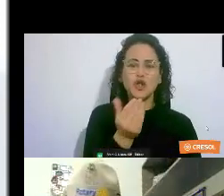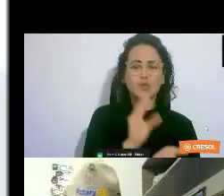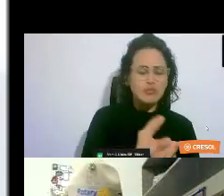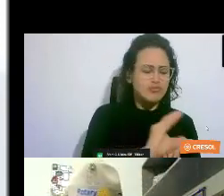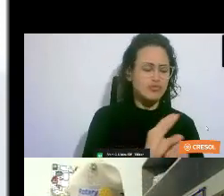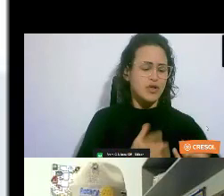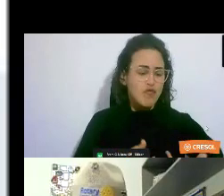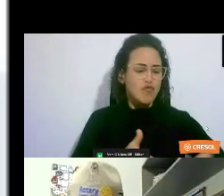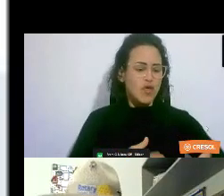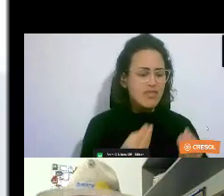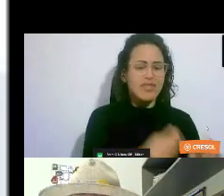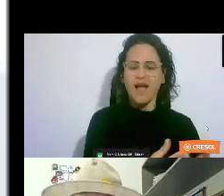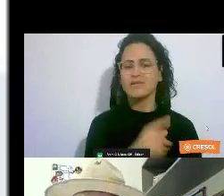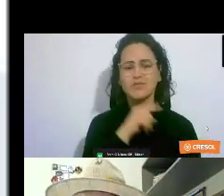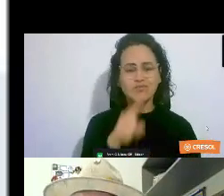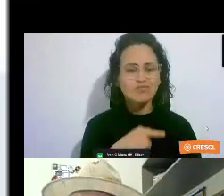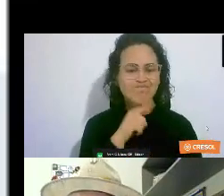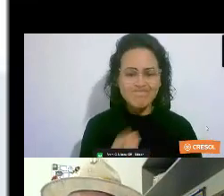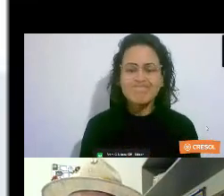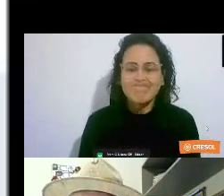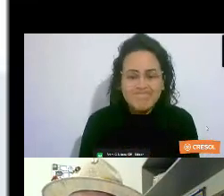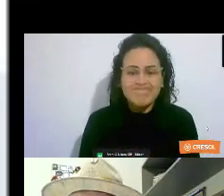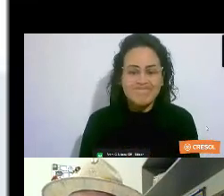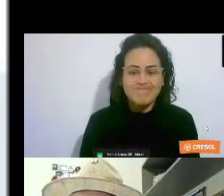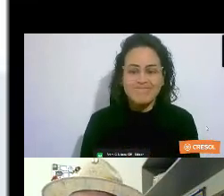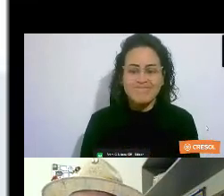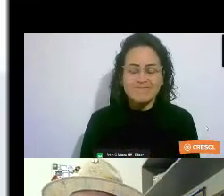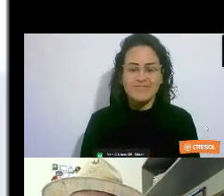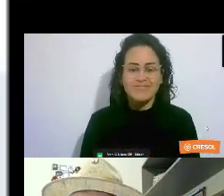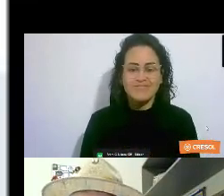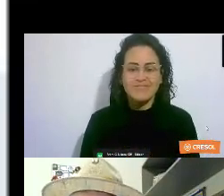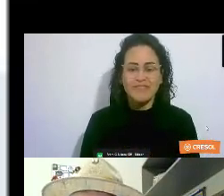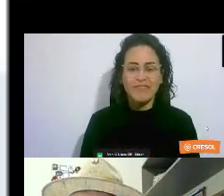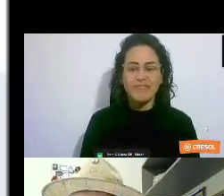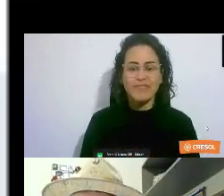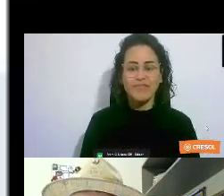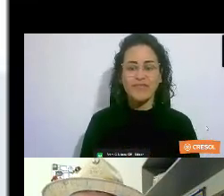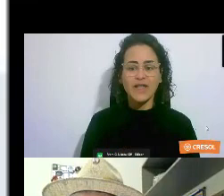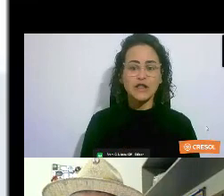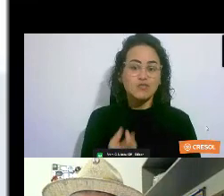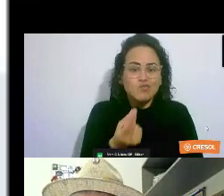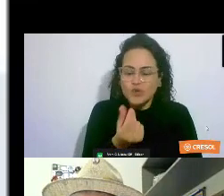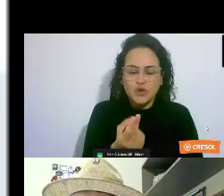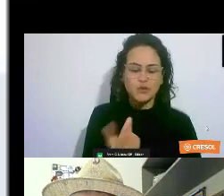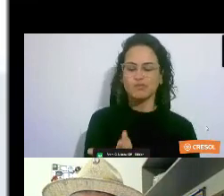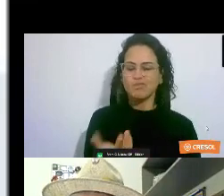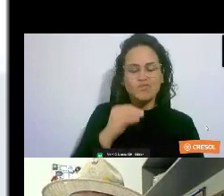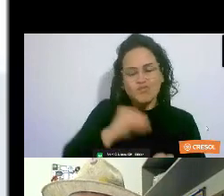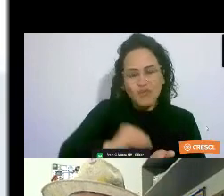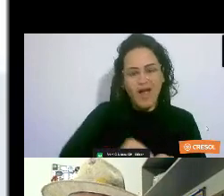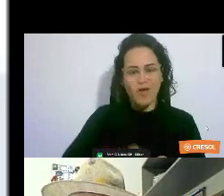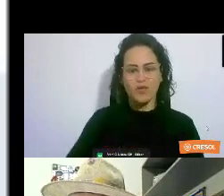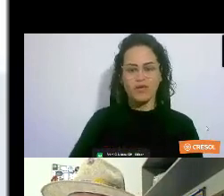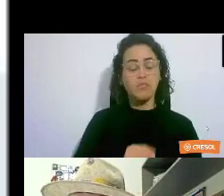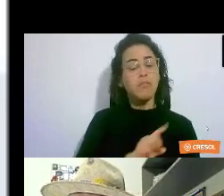volumes de recursos, mesmo um volume não tão grande, às vezes, no momento, eu não tenho condições. Mas você pode, através de